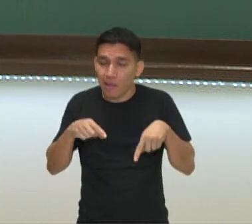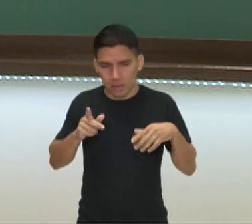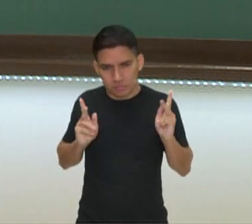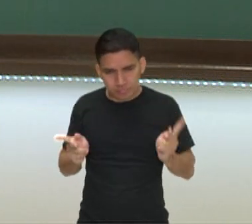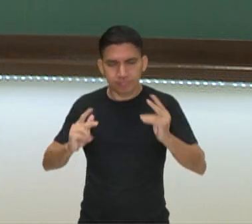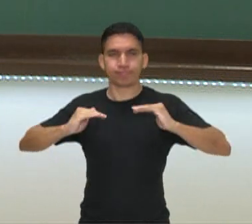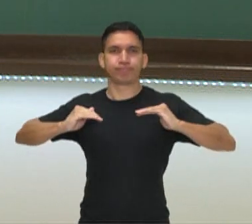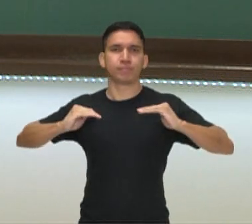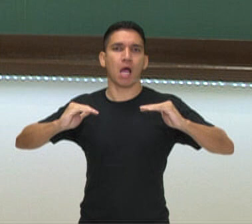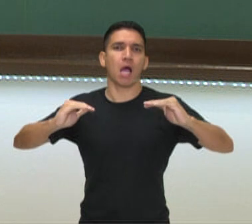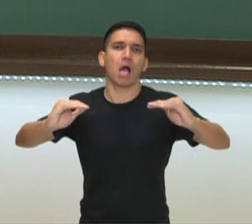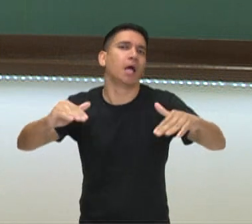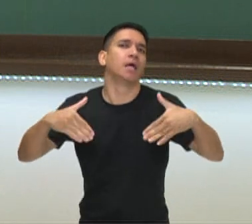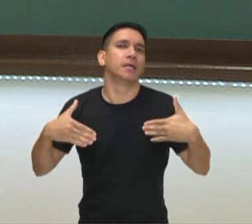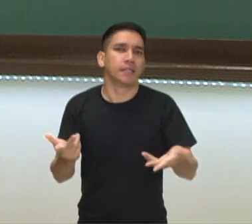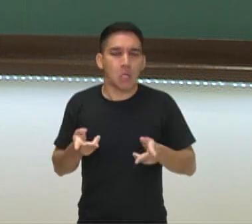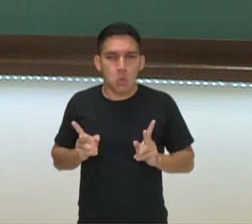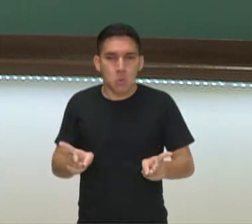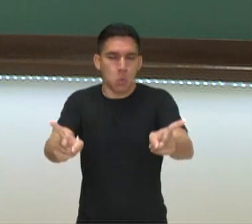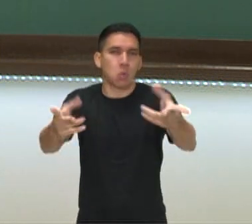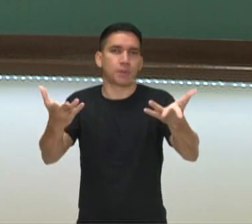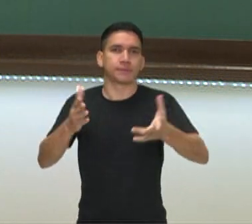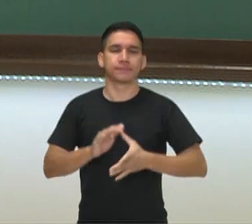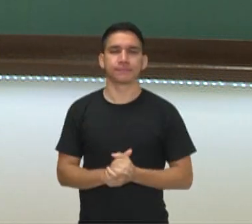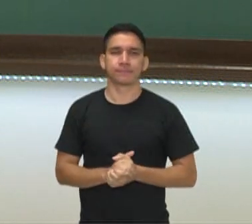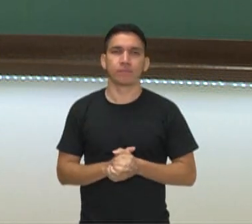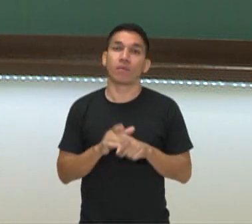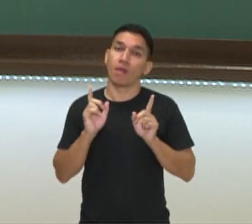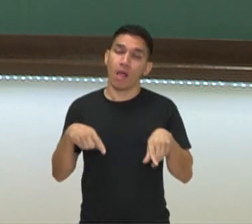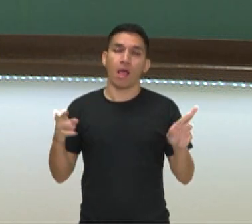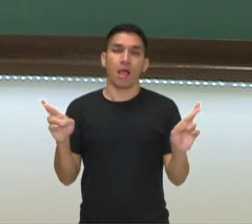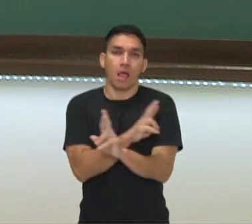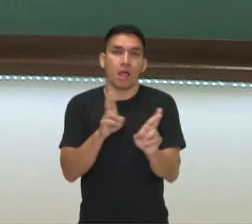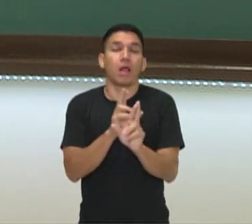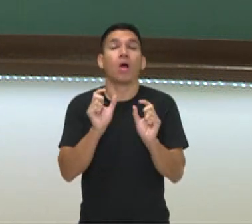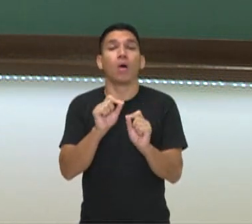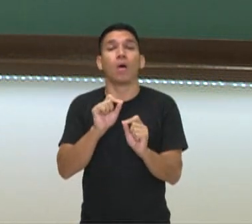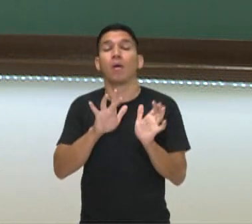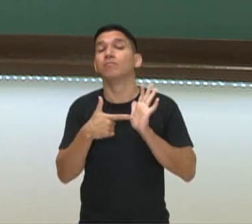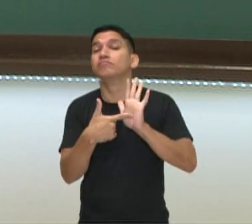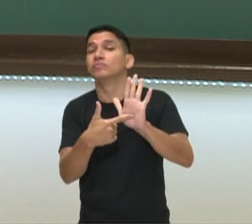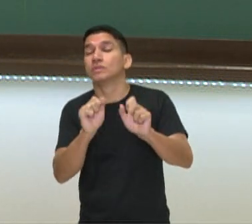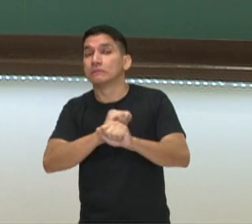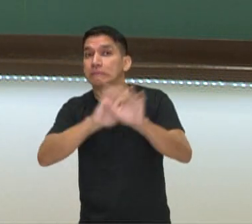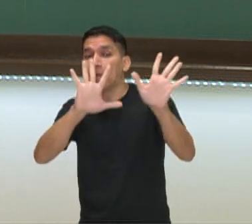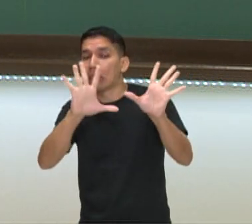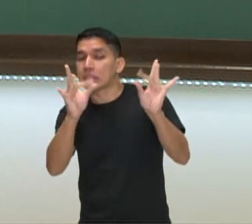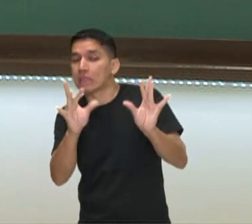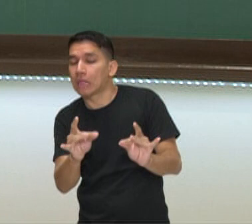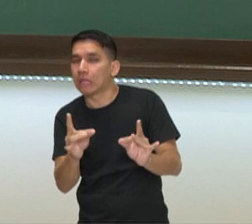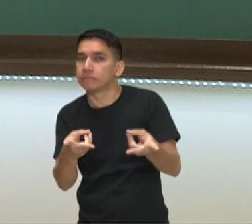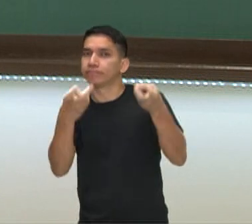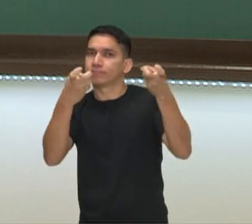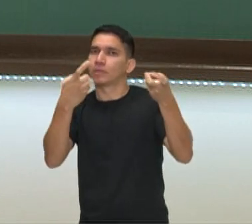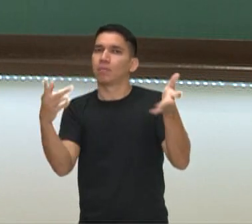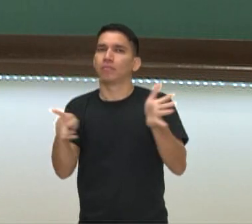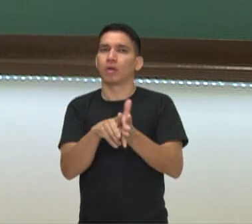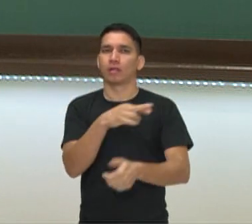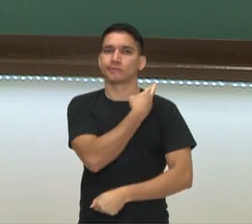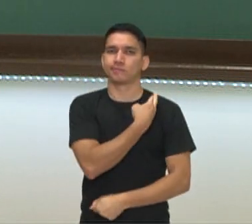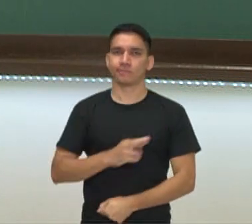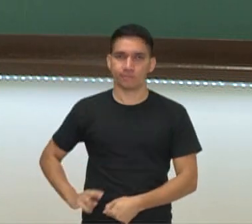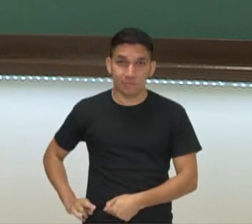constantes, elas são mais contínuas, né? Então essas realidades se mostraram muito claramente na República,